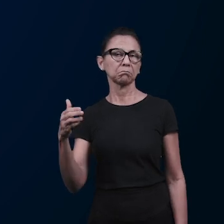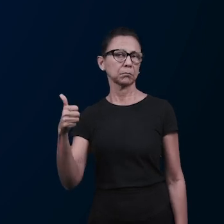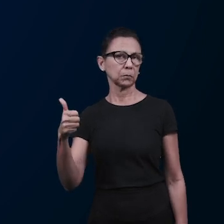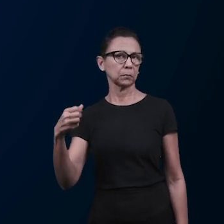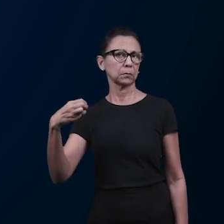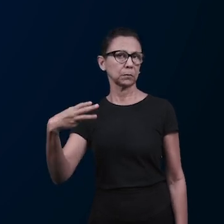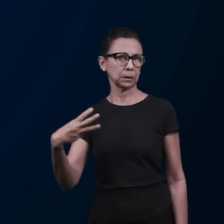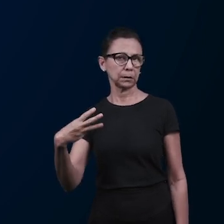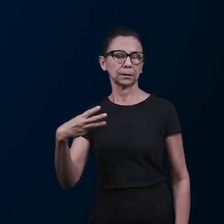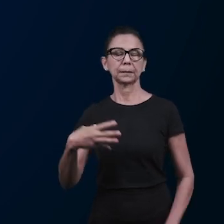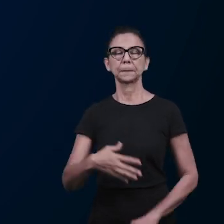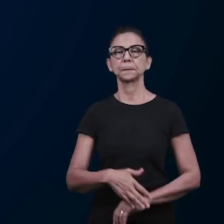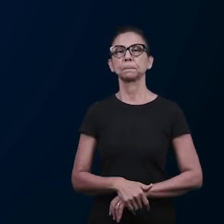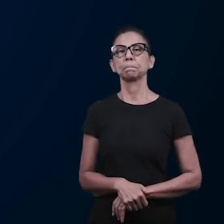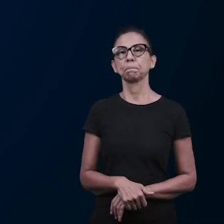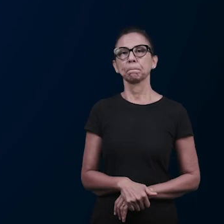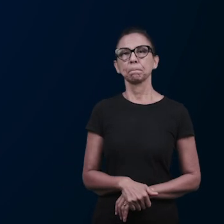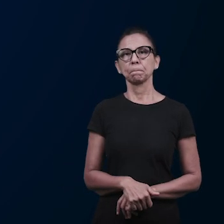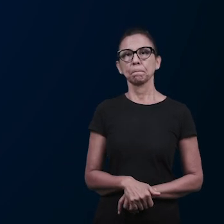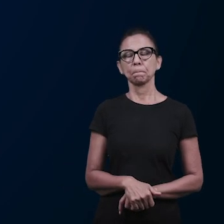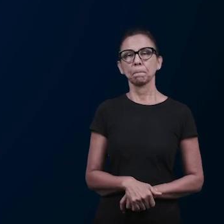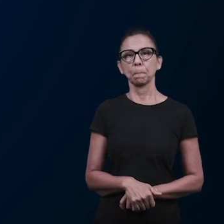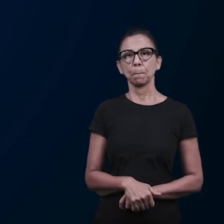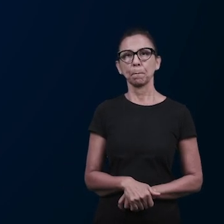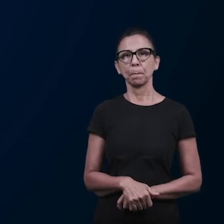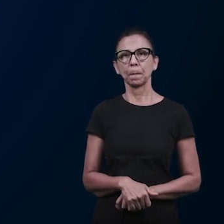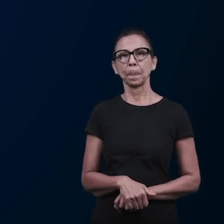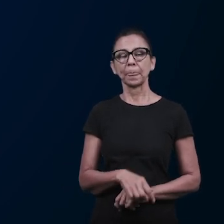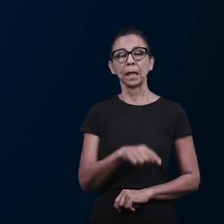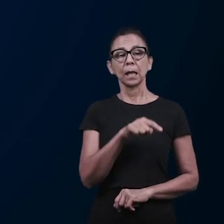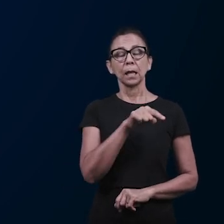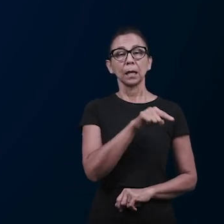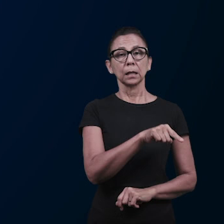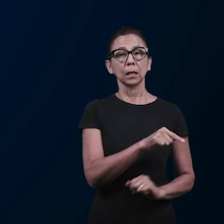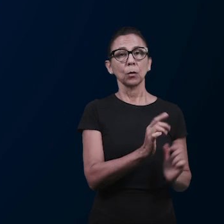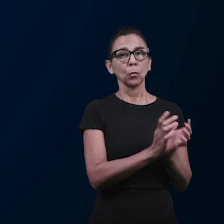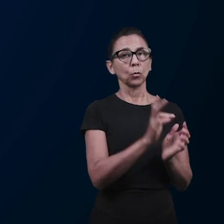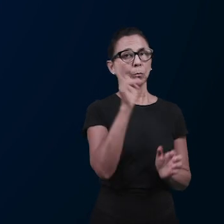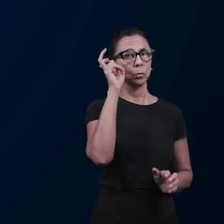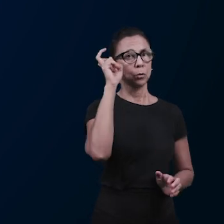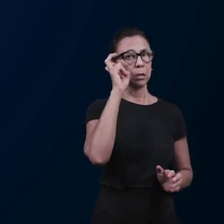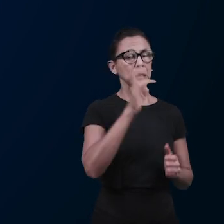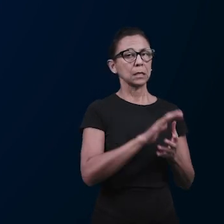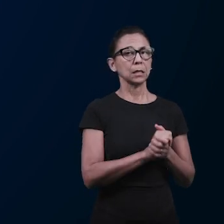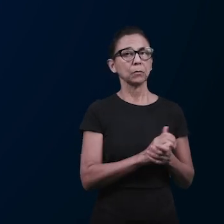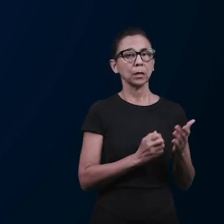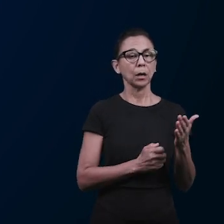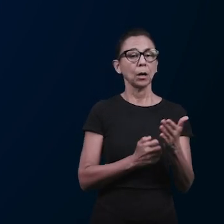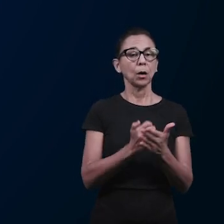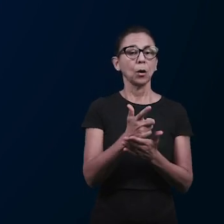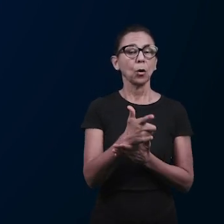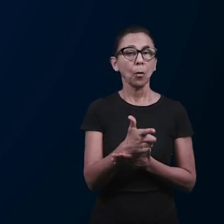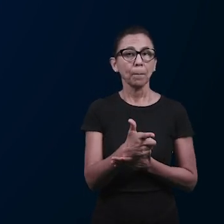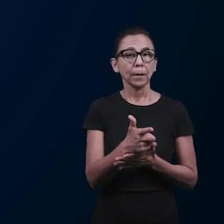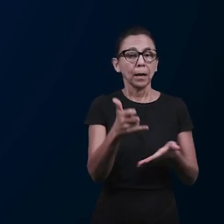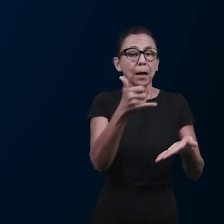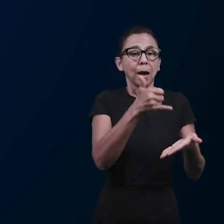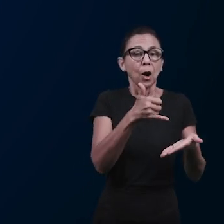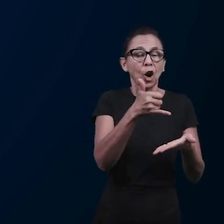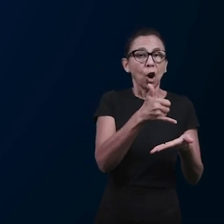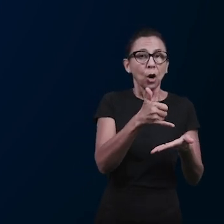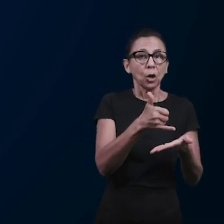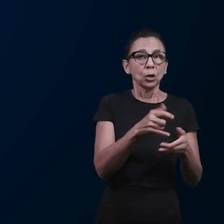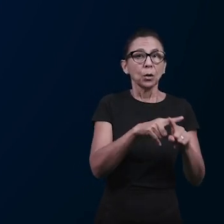ao 13, que diz assim: e tendo elas ido comprar, chegou o esposo. E esses que estavam preparados entraram com ele para